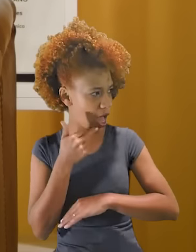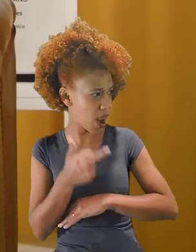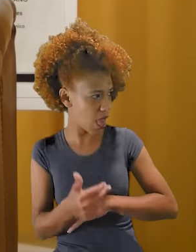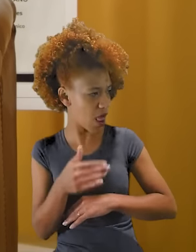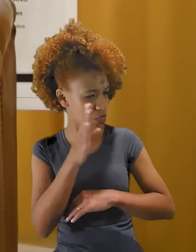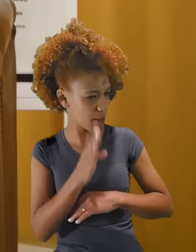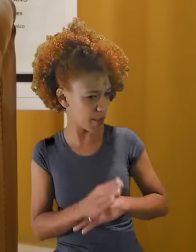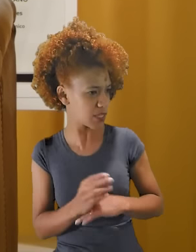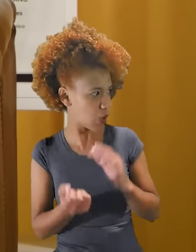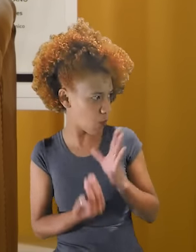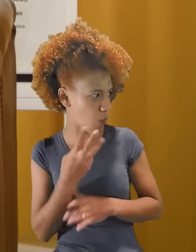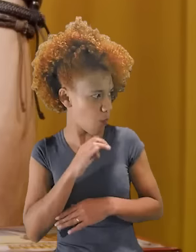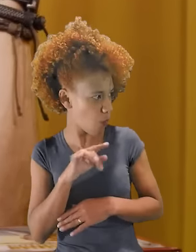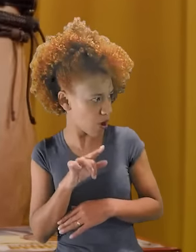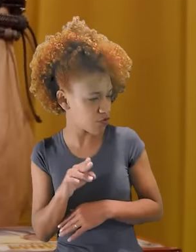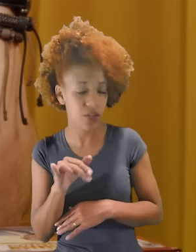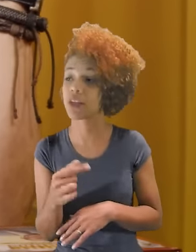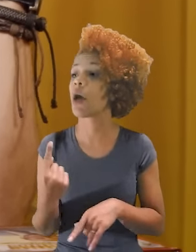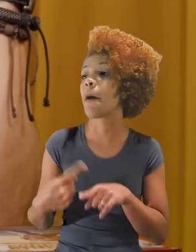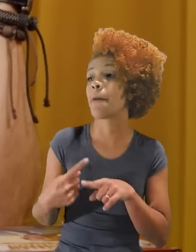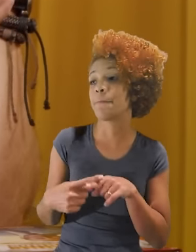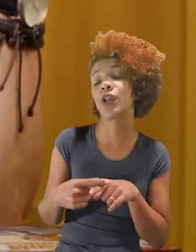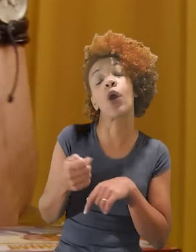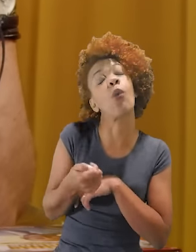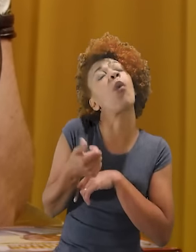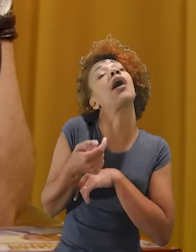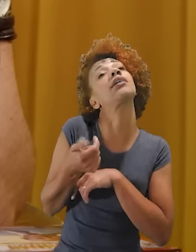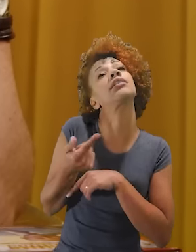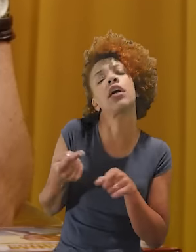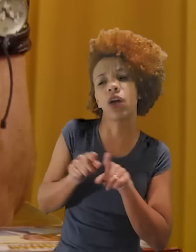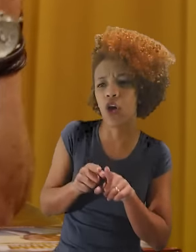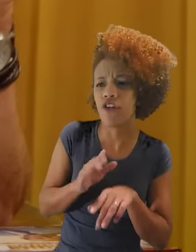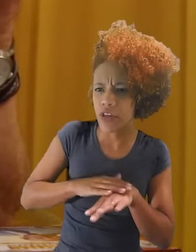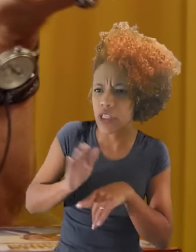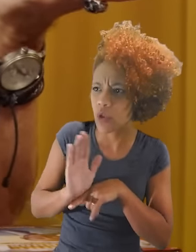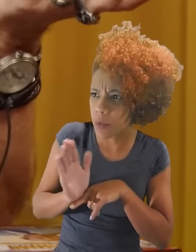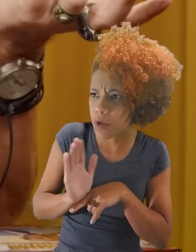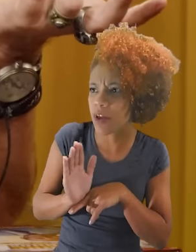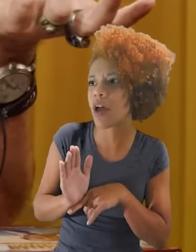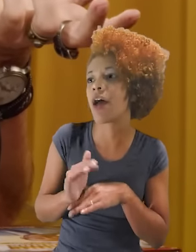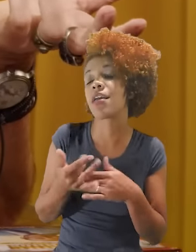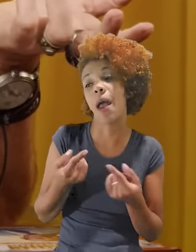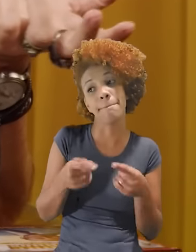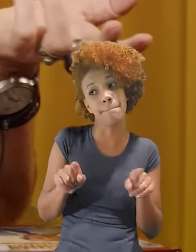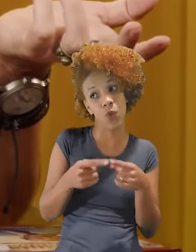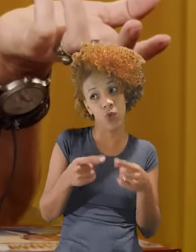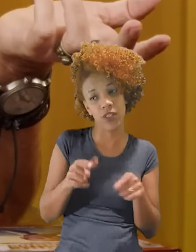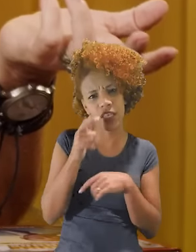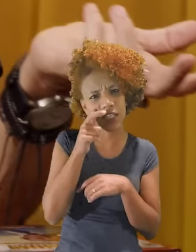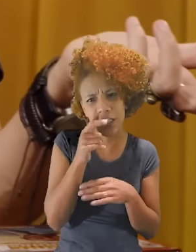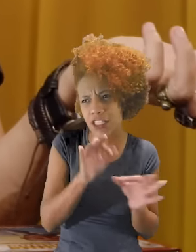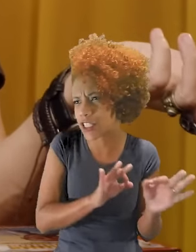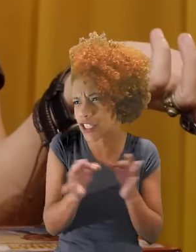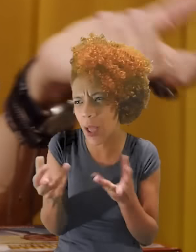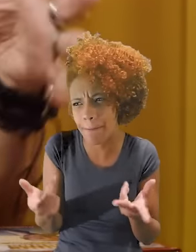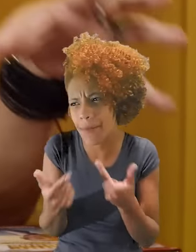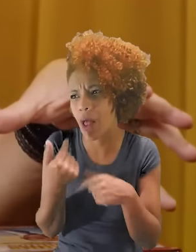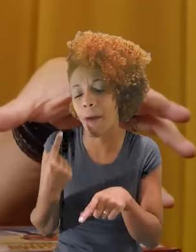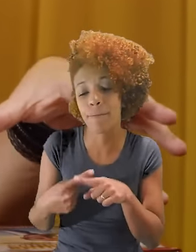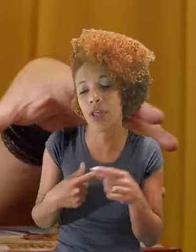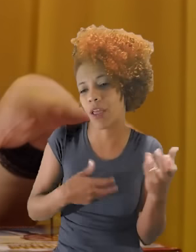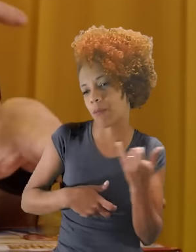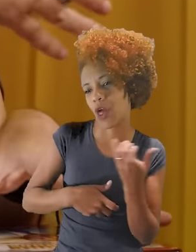uma co-criação do Walt Disney. Quase co, porque foi uma sugestão dele. Ele falou, quer pôr no meu filme? Eu tô fazendo um filme e tal. E tanto que, assim, a música, quando você assiste, é a coisa mais linda, velho.